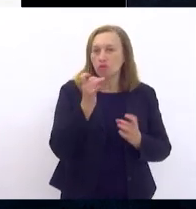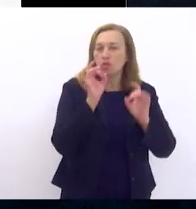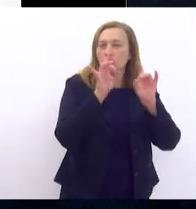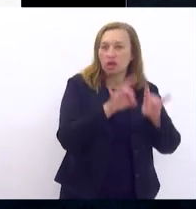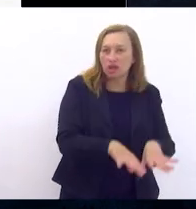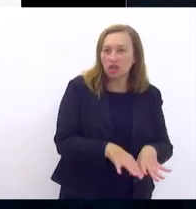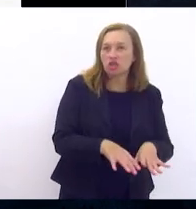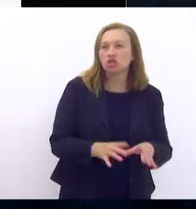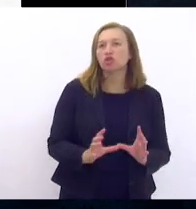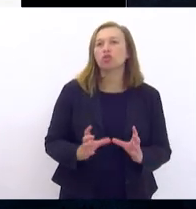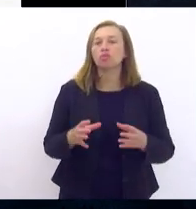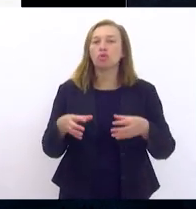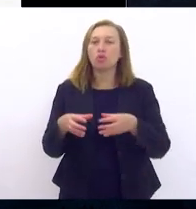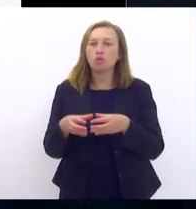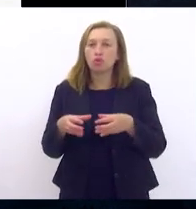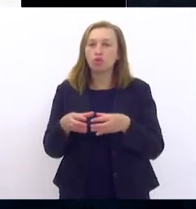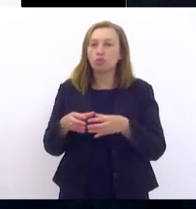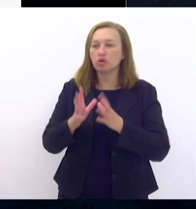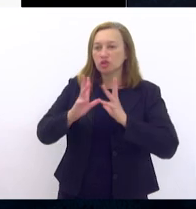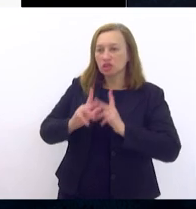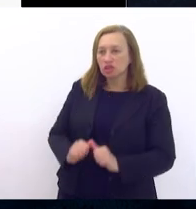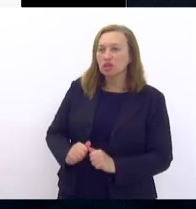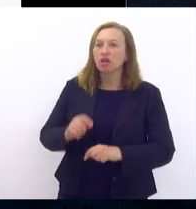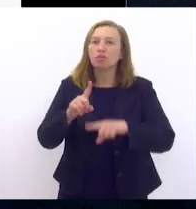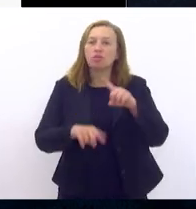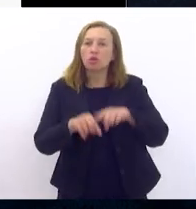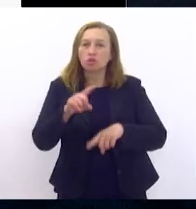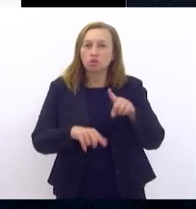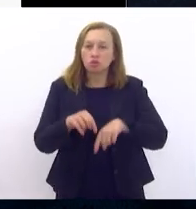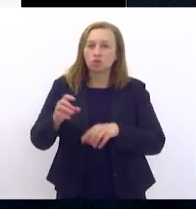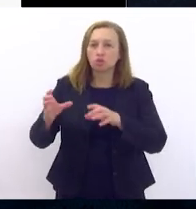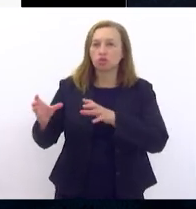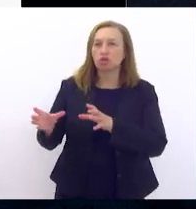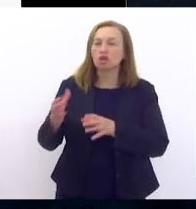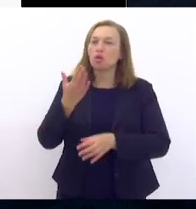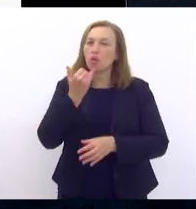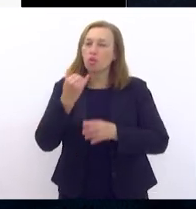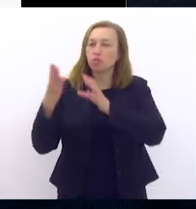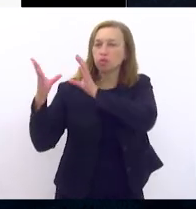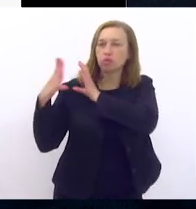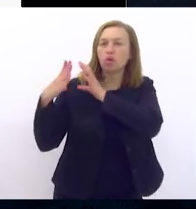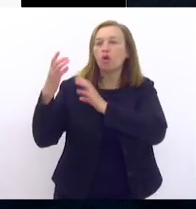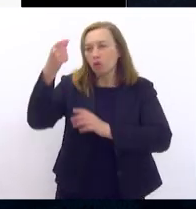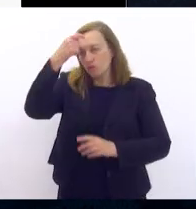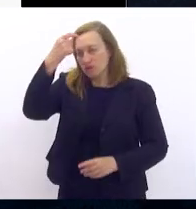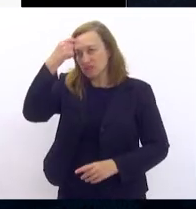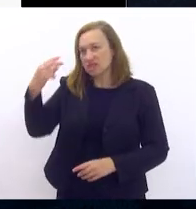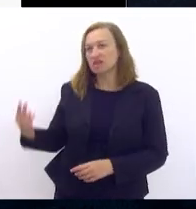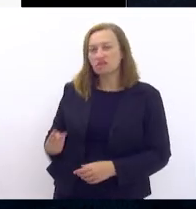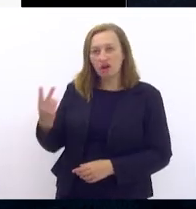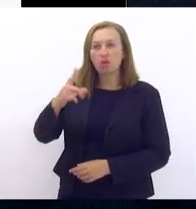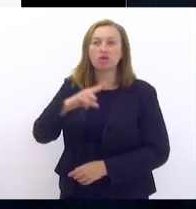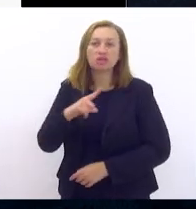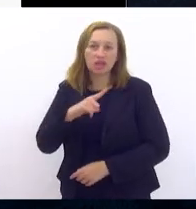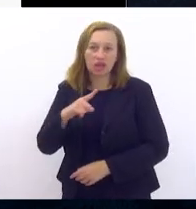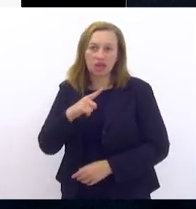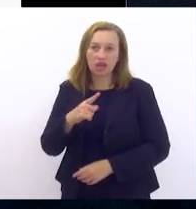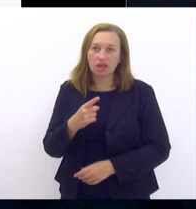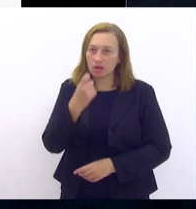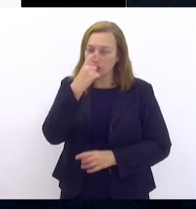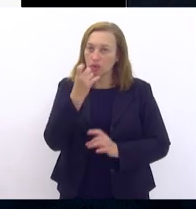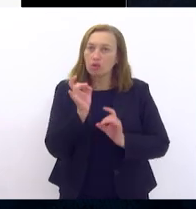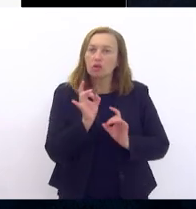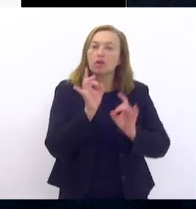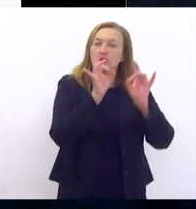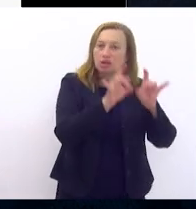limpeza produtos da cesta básica para trazer esse conceito de que tem valor o resíduo e você